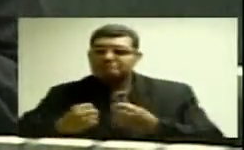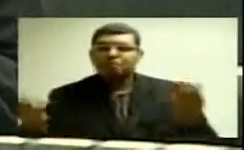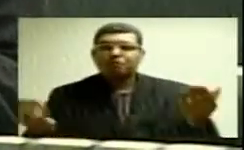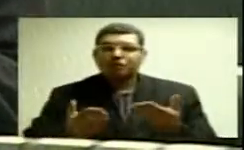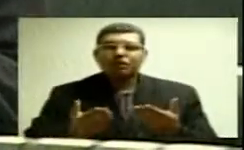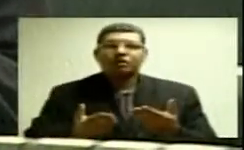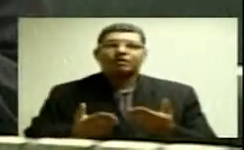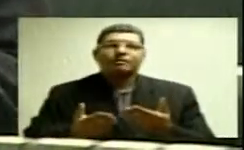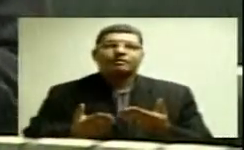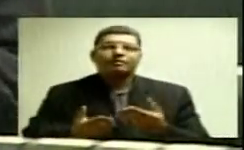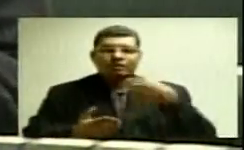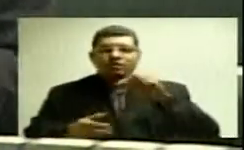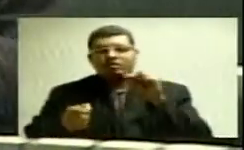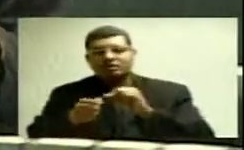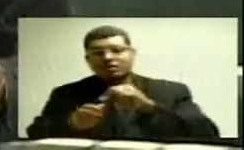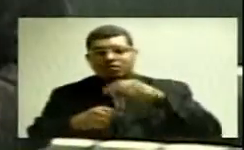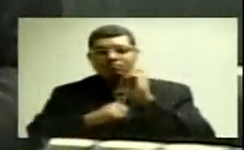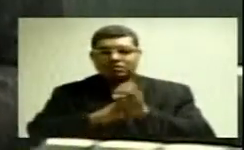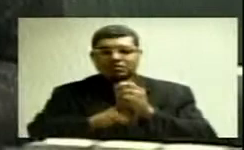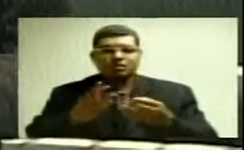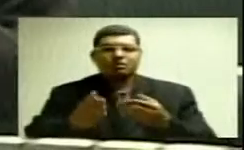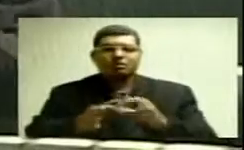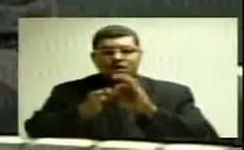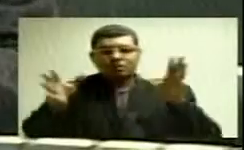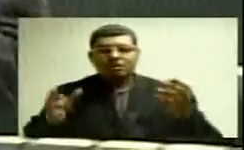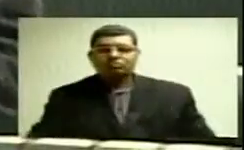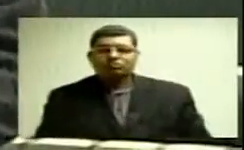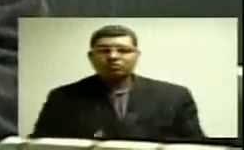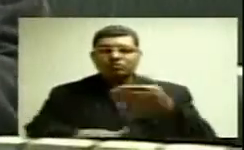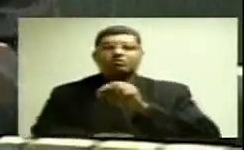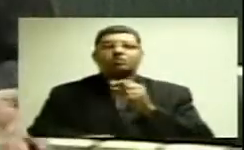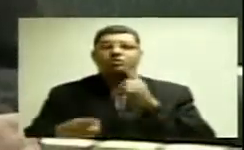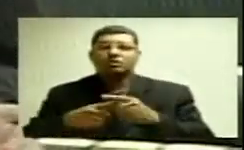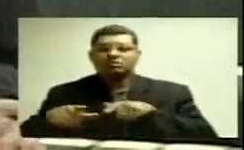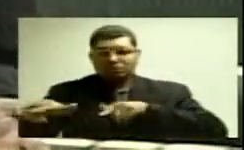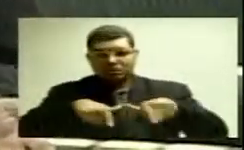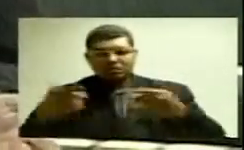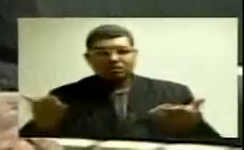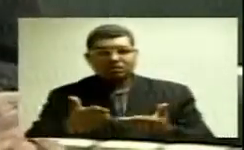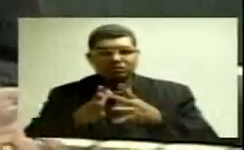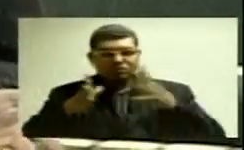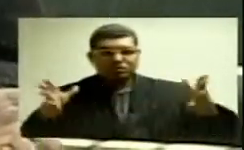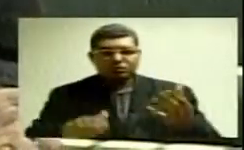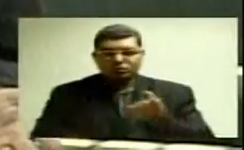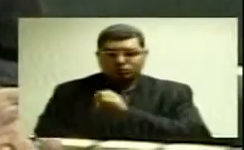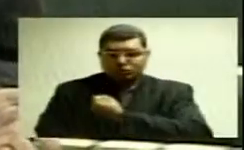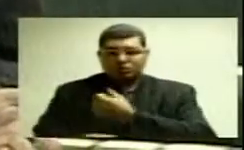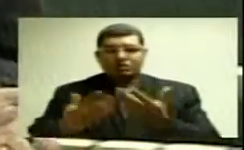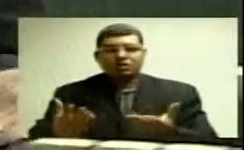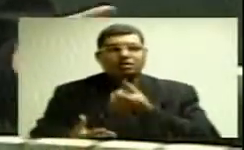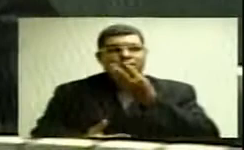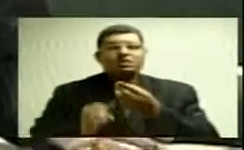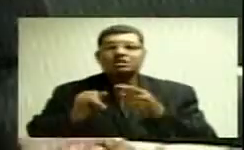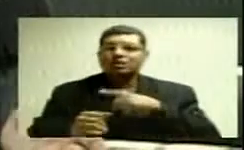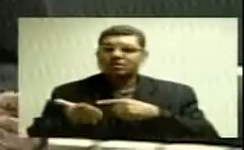esforço que foi feito aqui nesta casa para liberarmos dinheiro exclusivamente nessa ação de aumento do número de desembargadores.